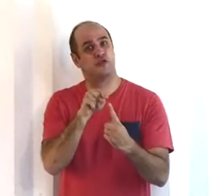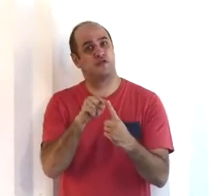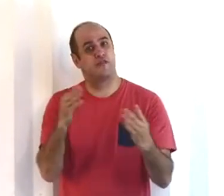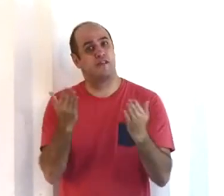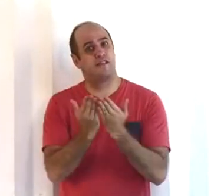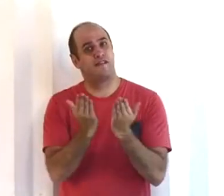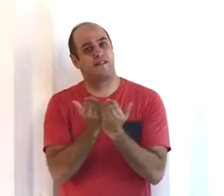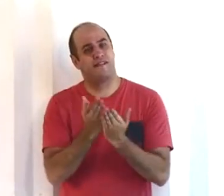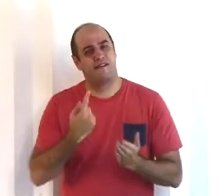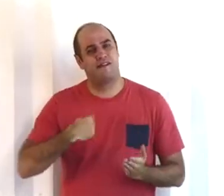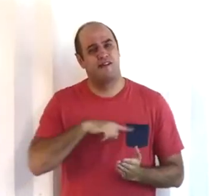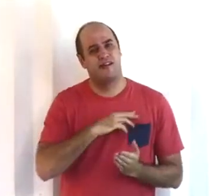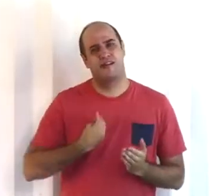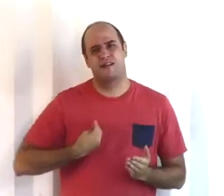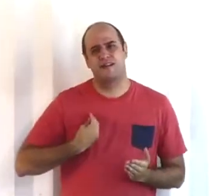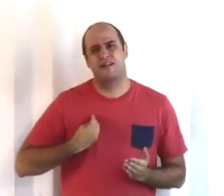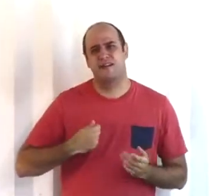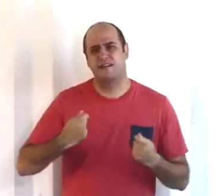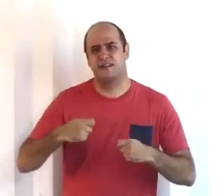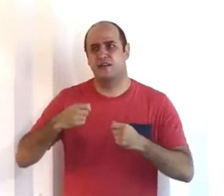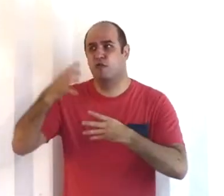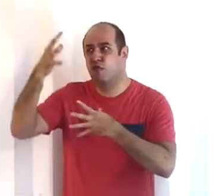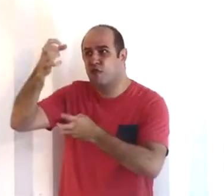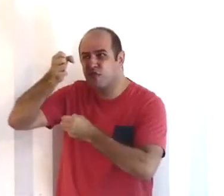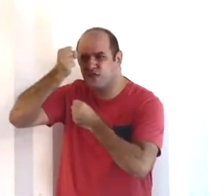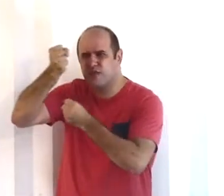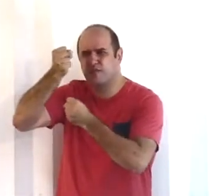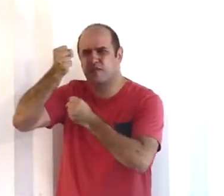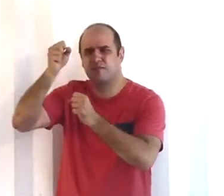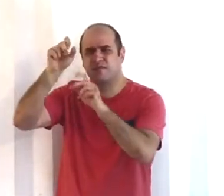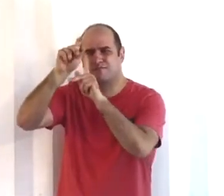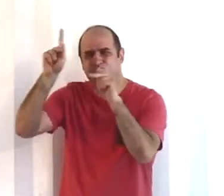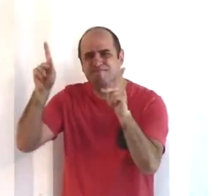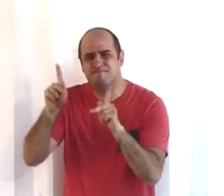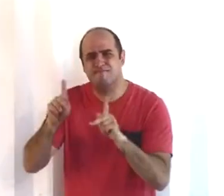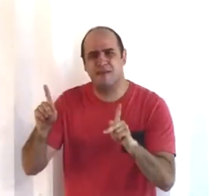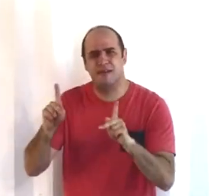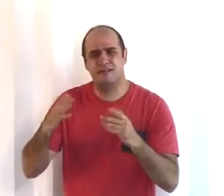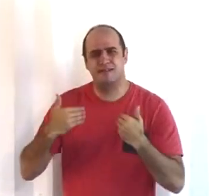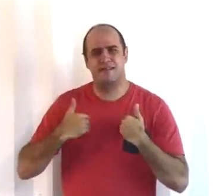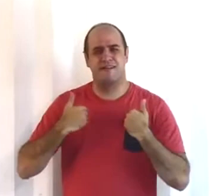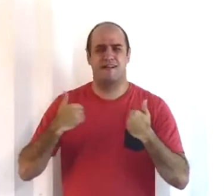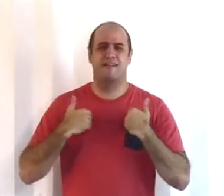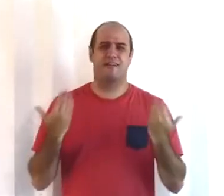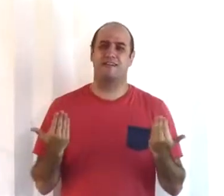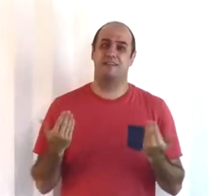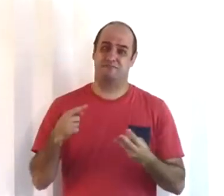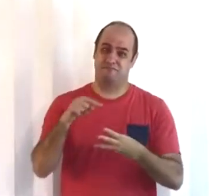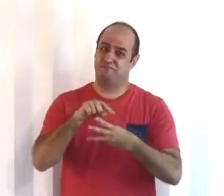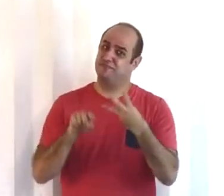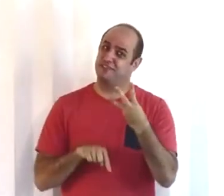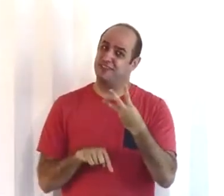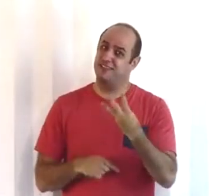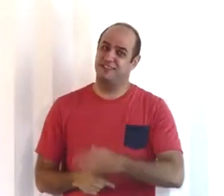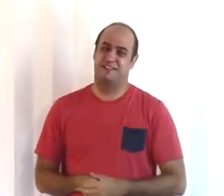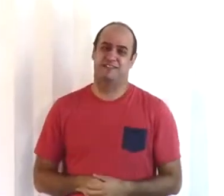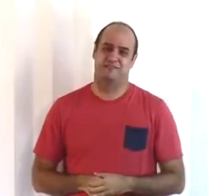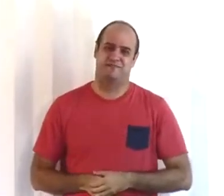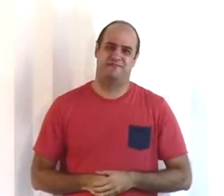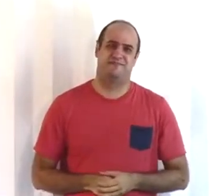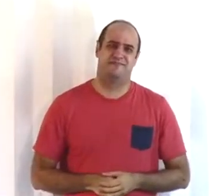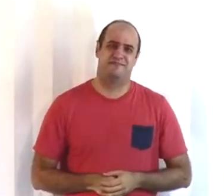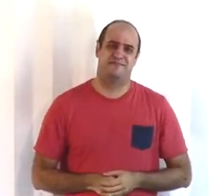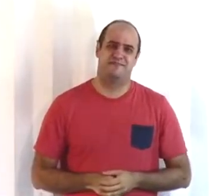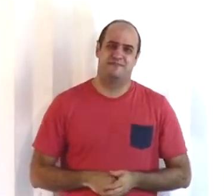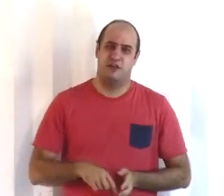nossa realidade é firmeza, paz e alegria. Era o que Paulo queria aos filipenses. A